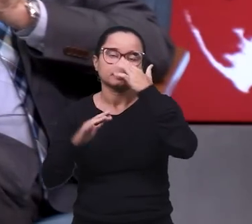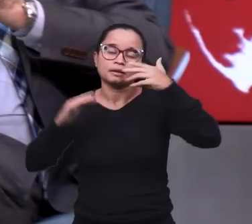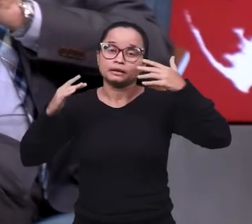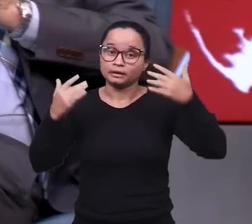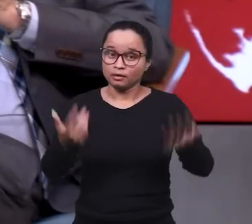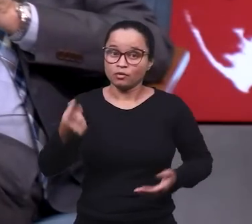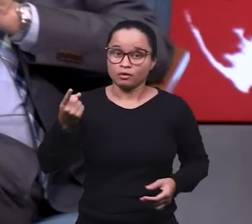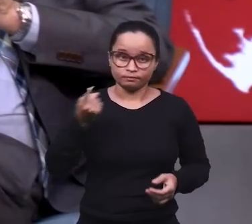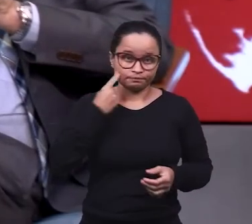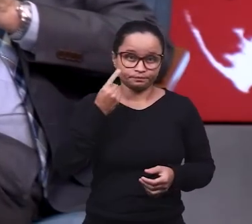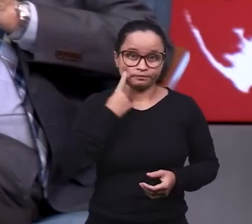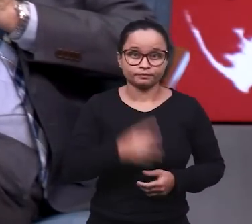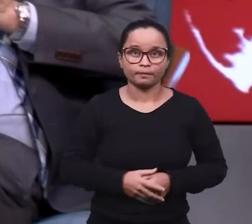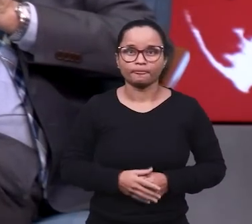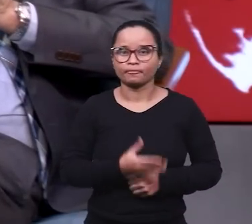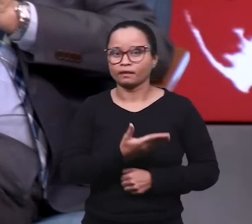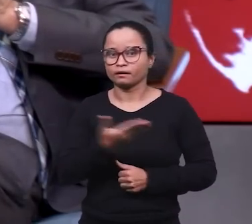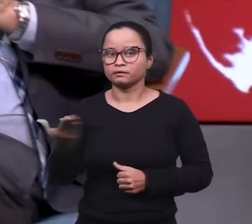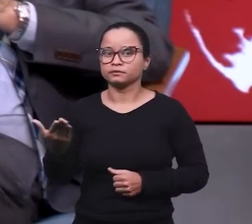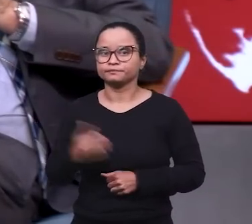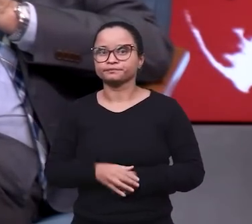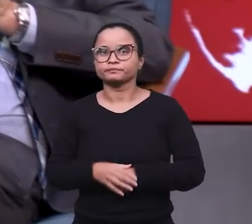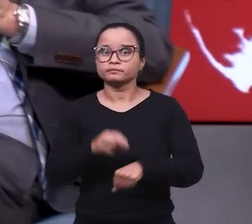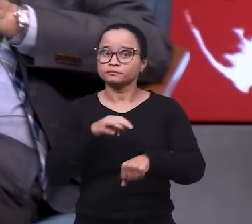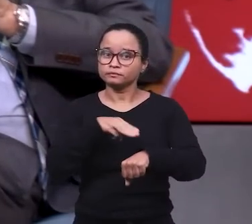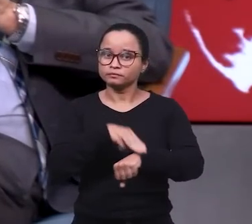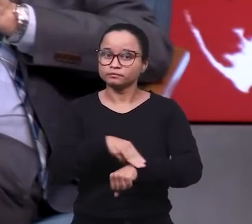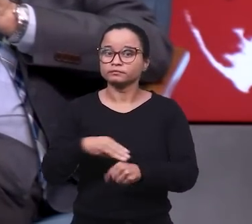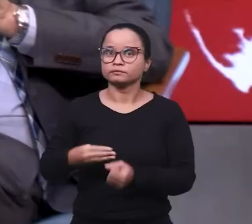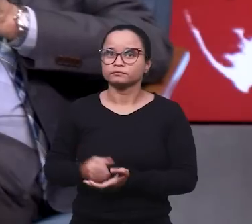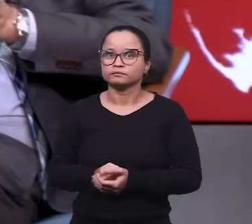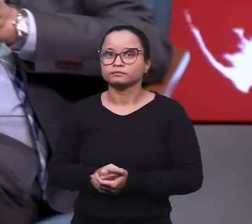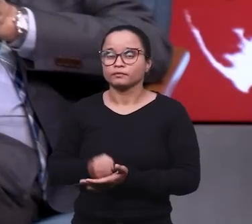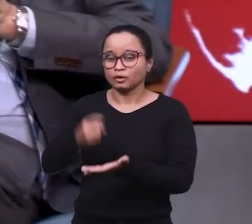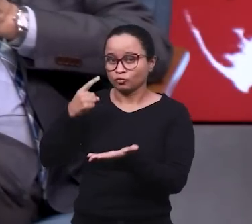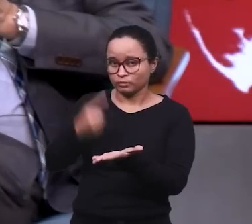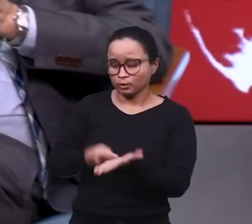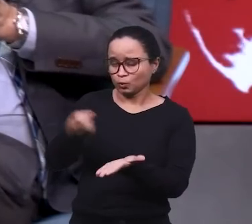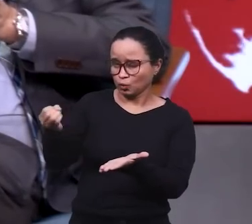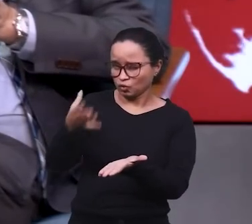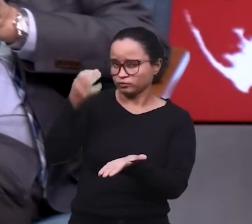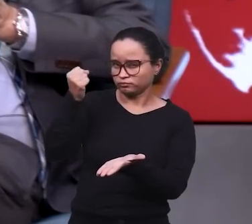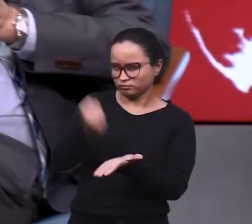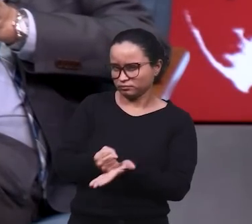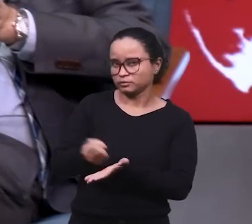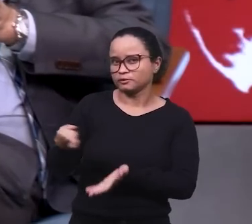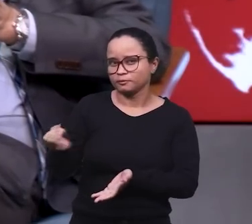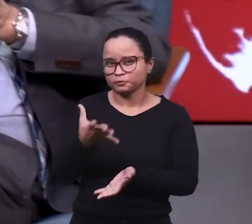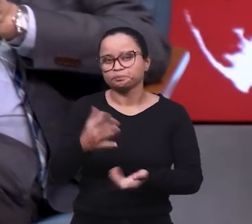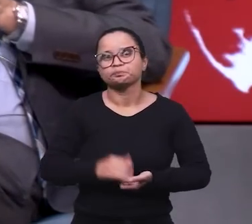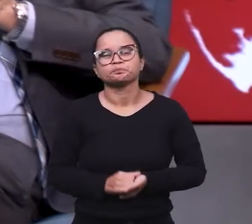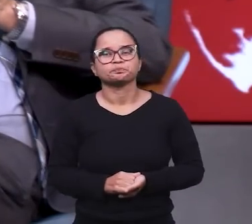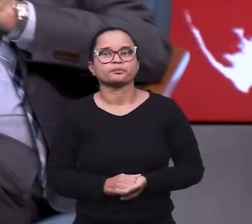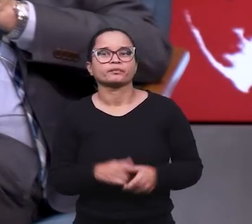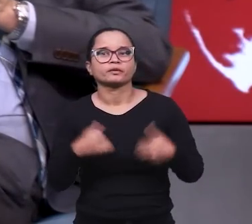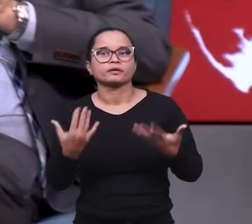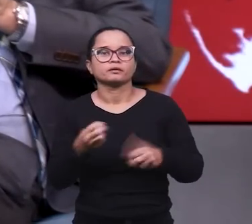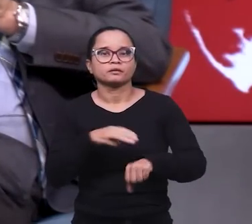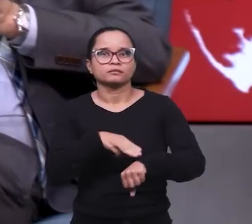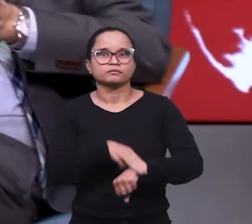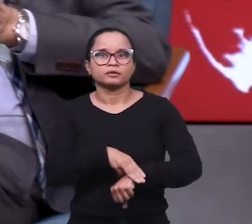Então vamos lá. Nos fez ministros de um novo pacto. Então,